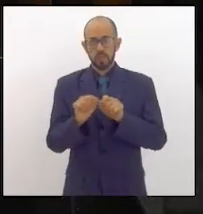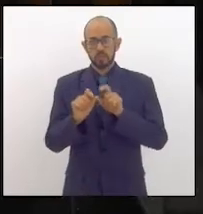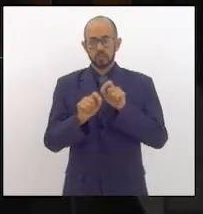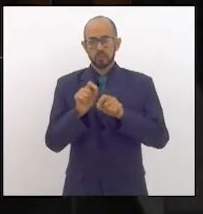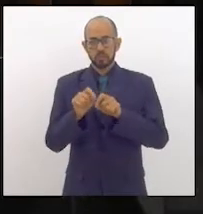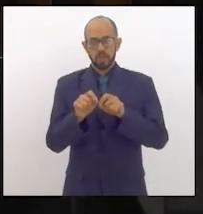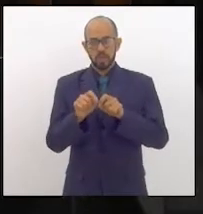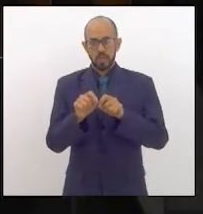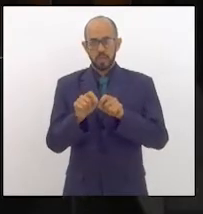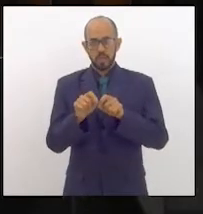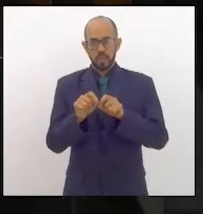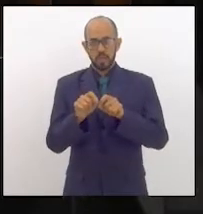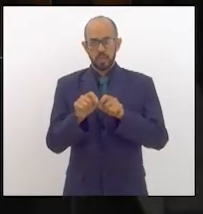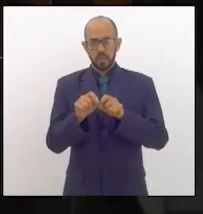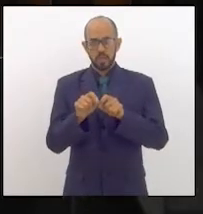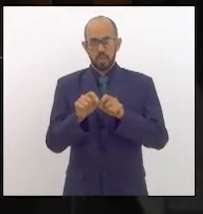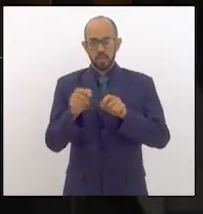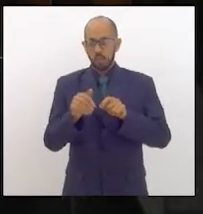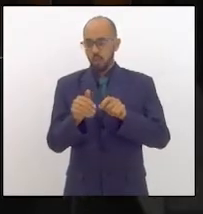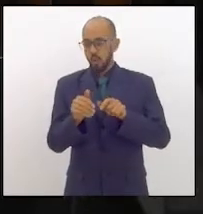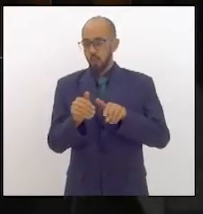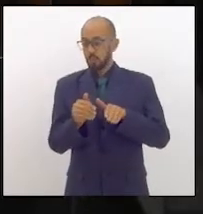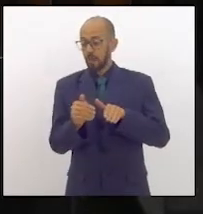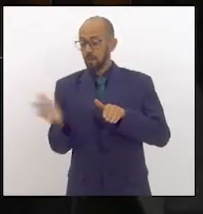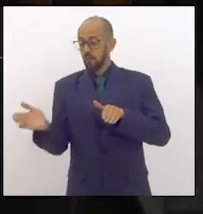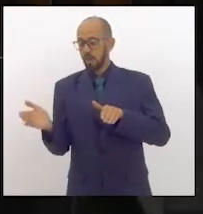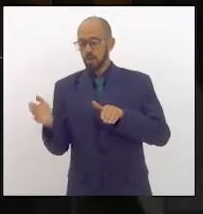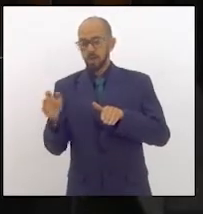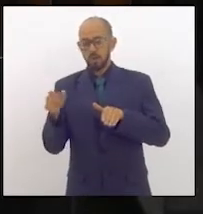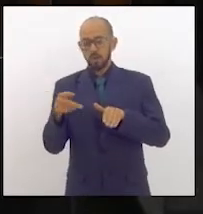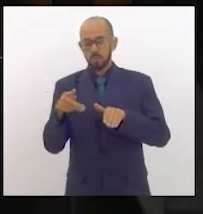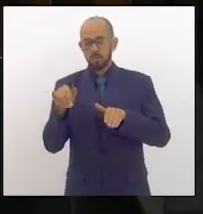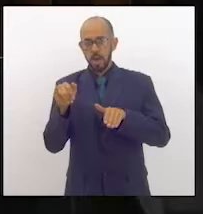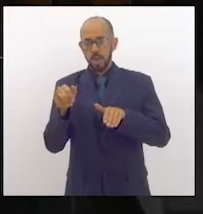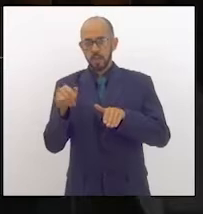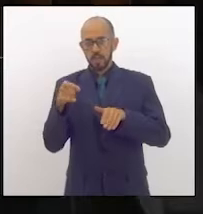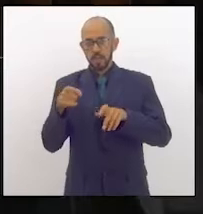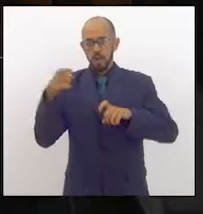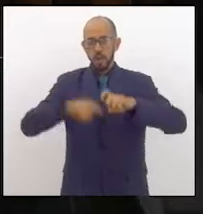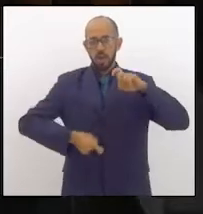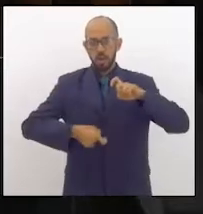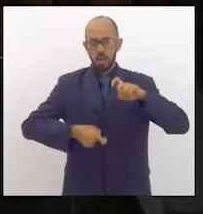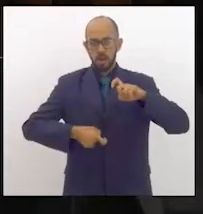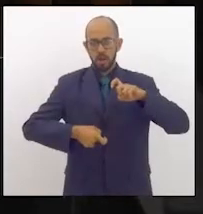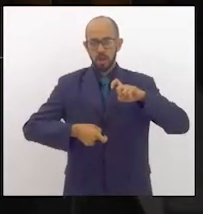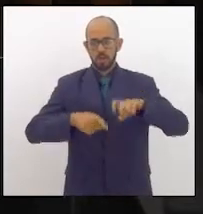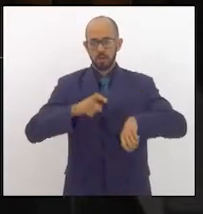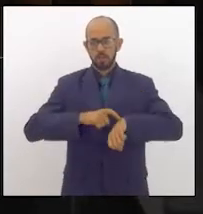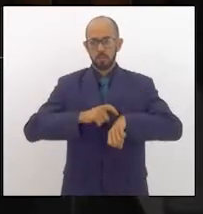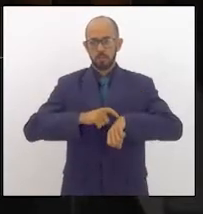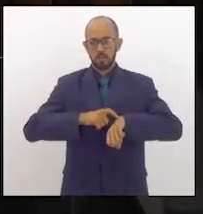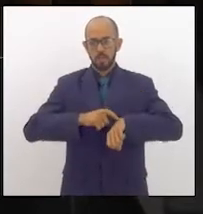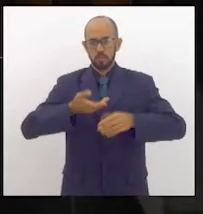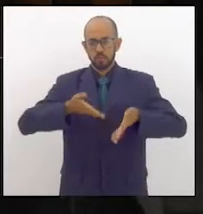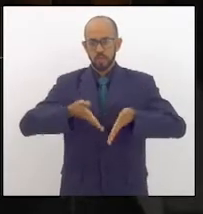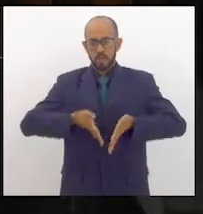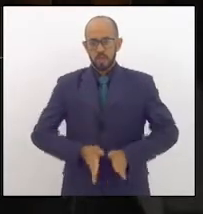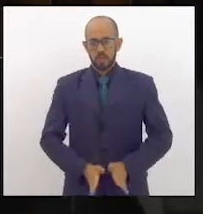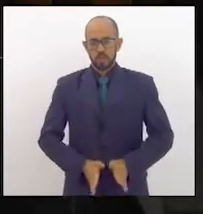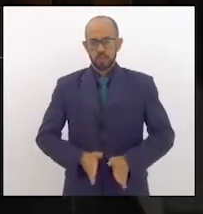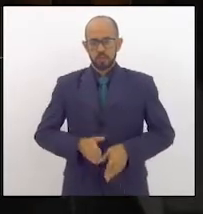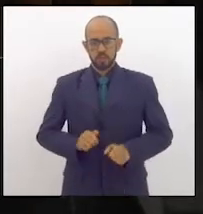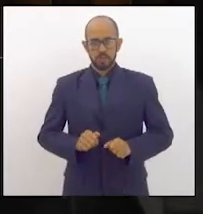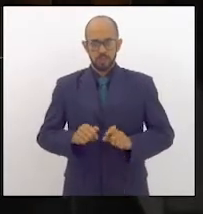da sala de Páscoa o marido dela o EA estuprou e quanto ela gerava